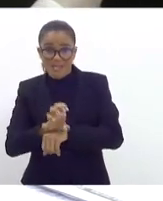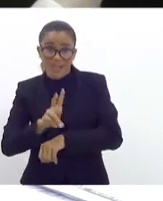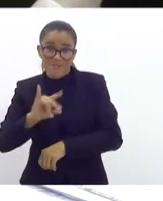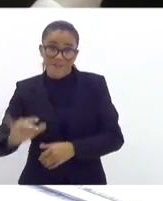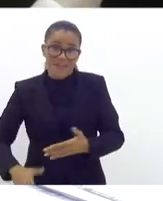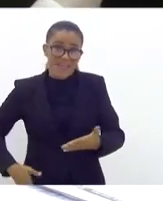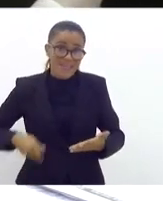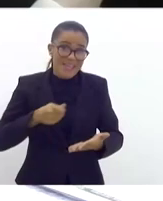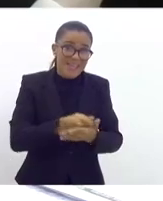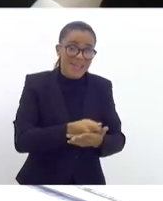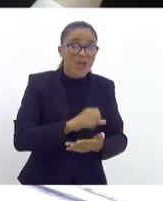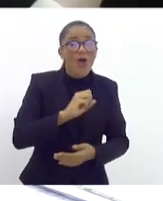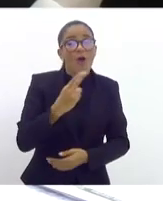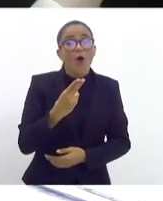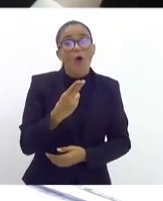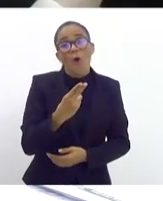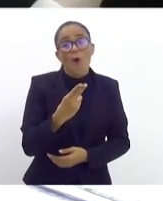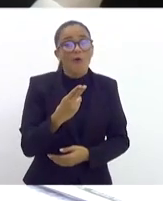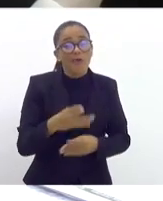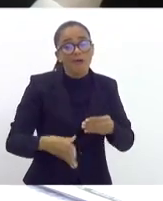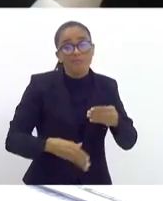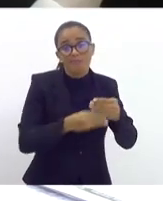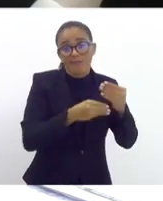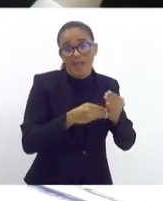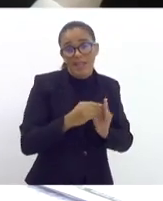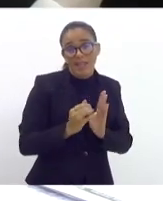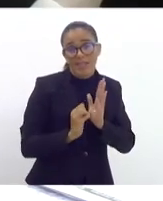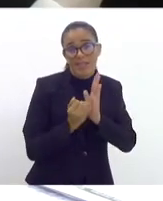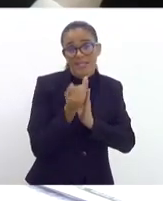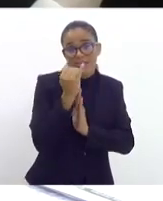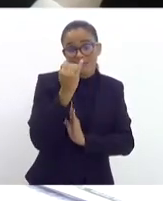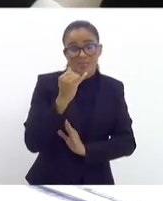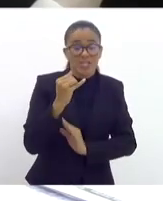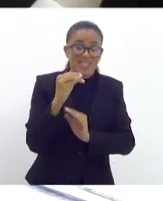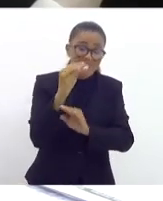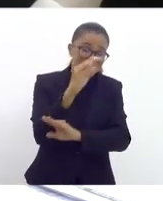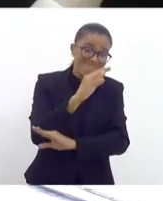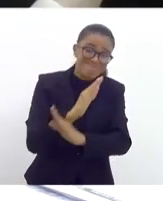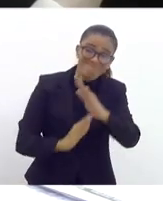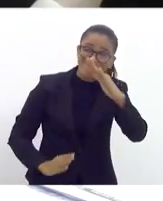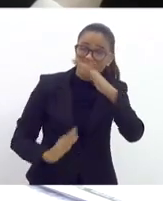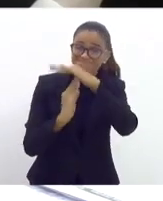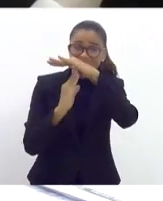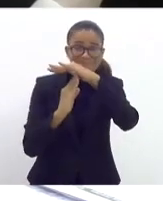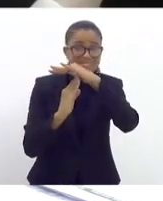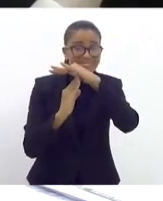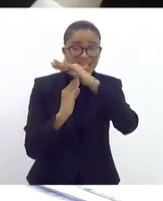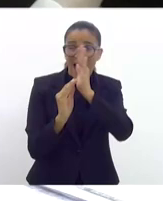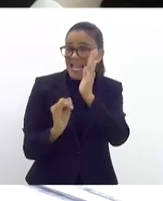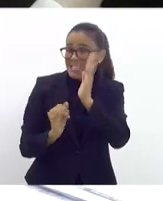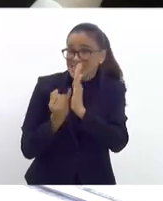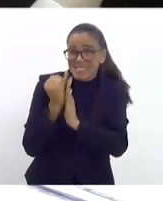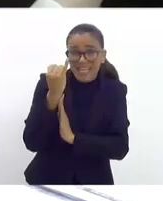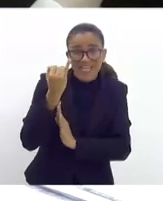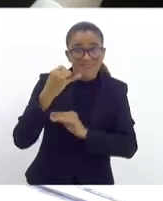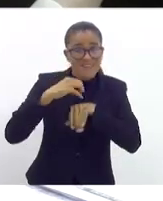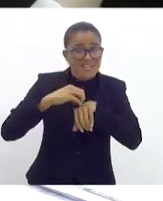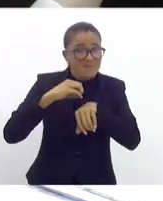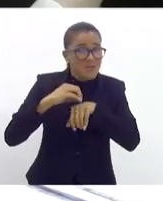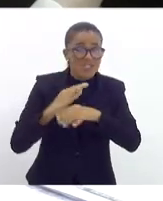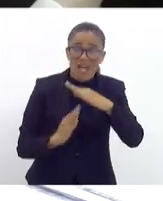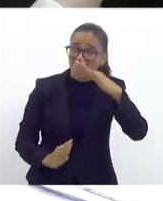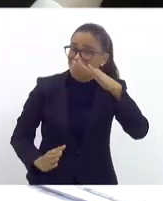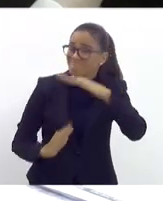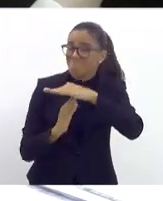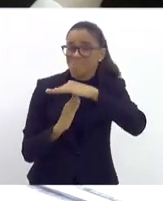que pagar ou vai passar para o valor da tarifa que já tá no céu estaria faz tarifa de transporte estão no céu